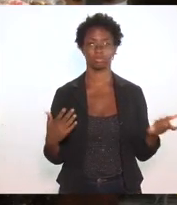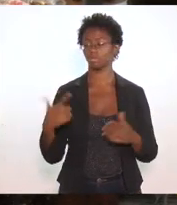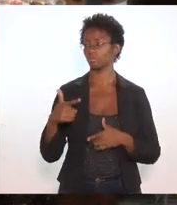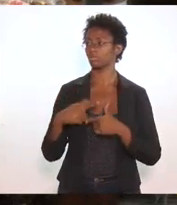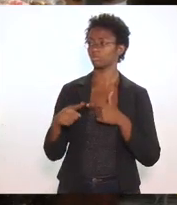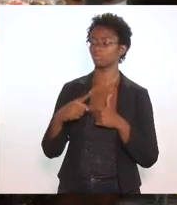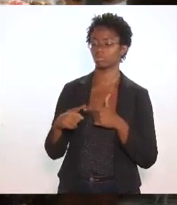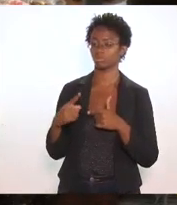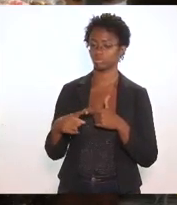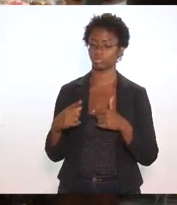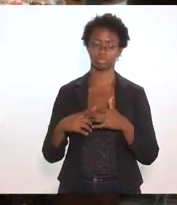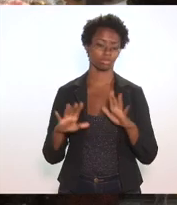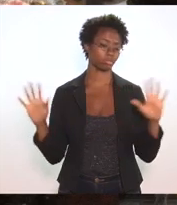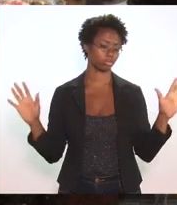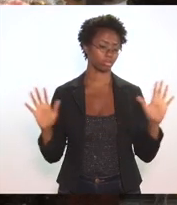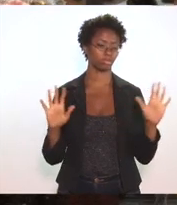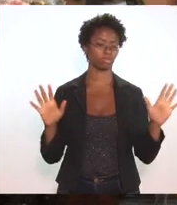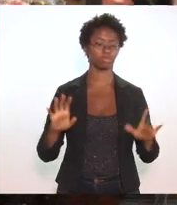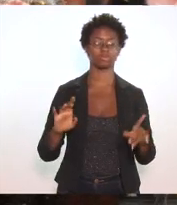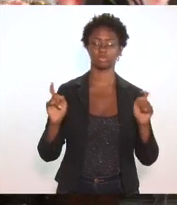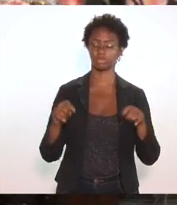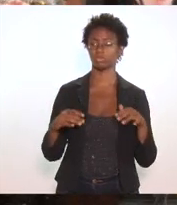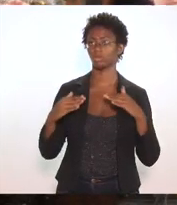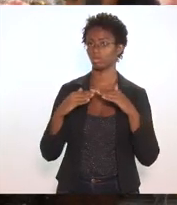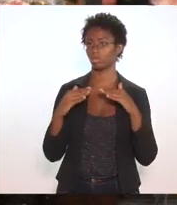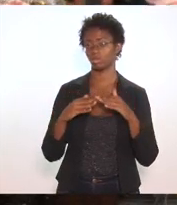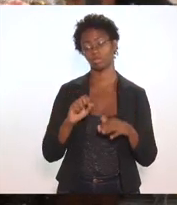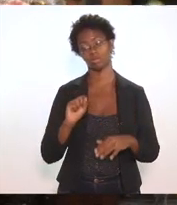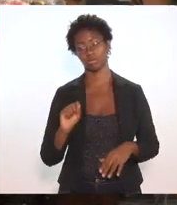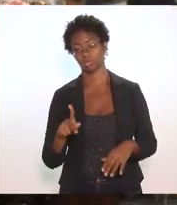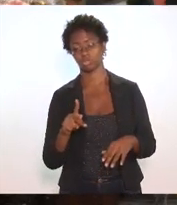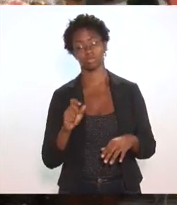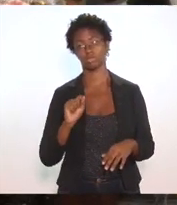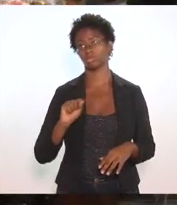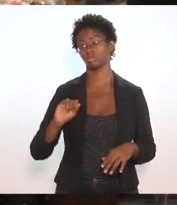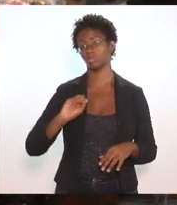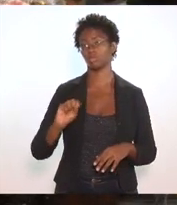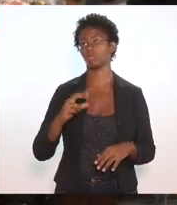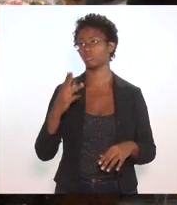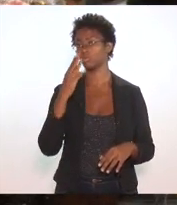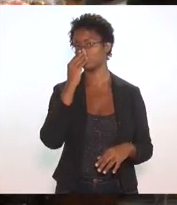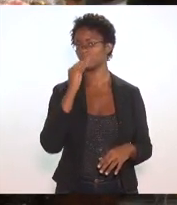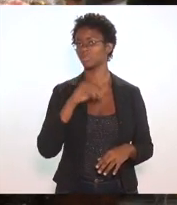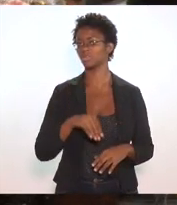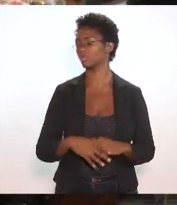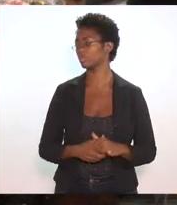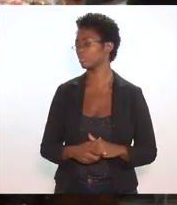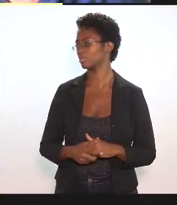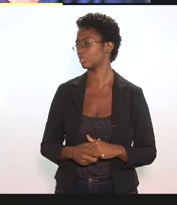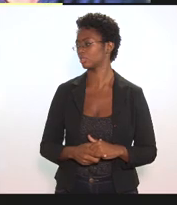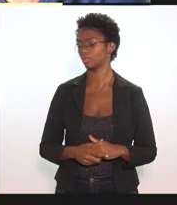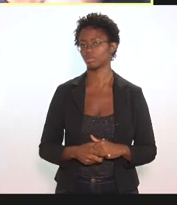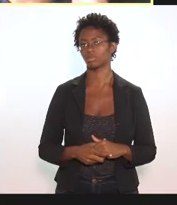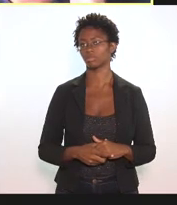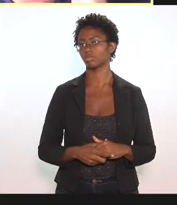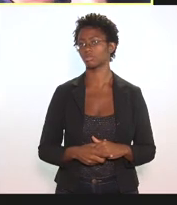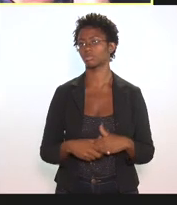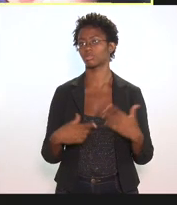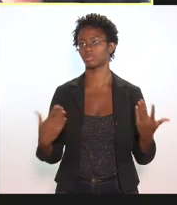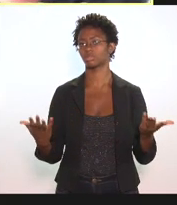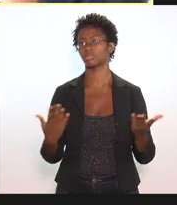voto simbolicamente. O que deu para acordar, acorda, senão vamos aqui rejeitando. Minha parte de acordo, presidente. Retiro todos